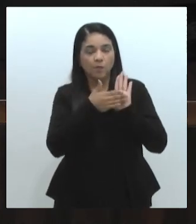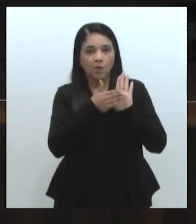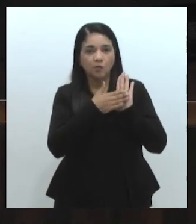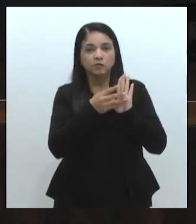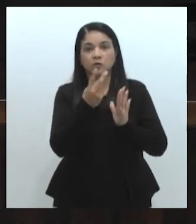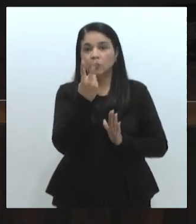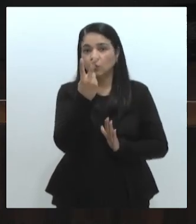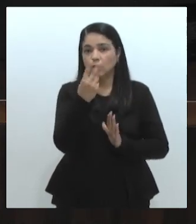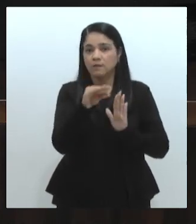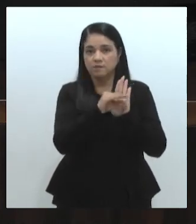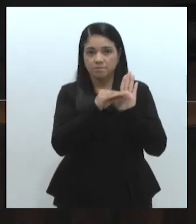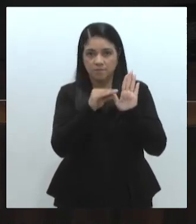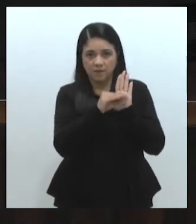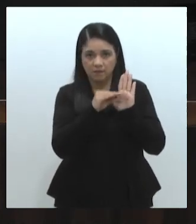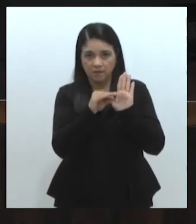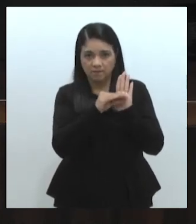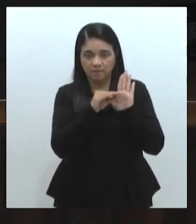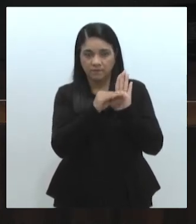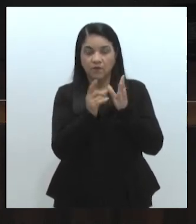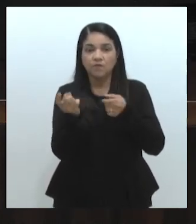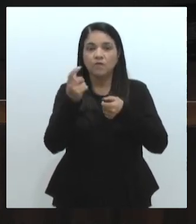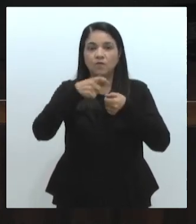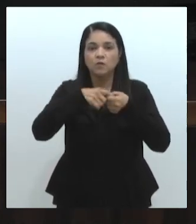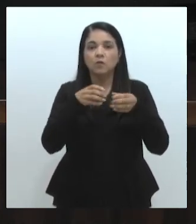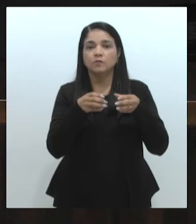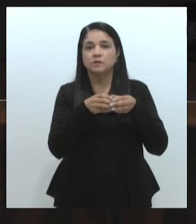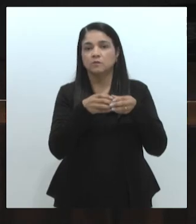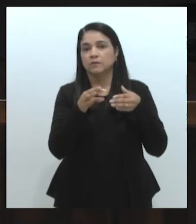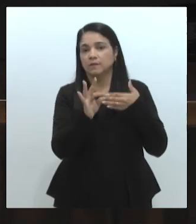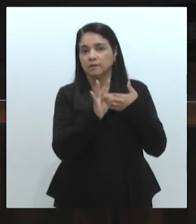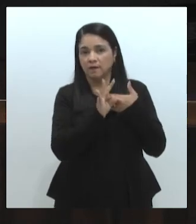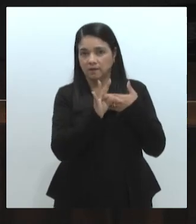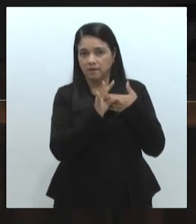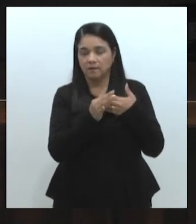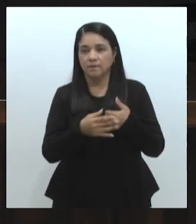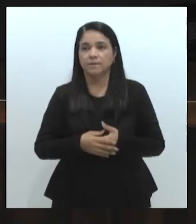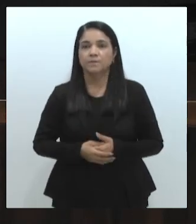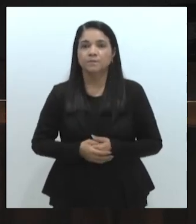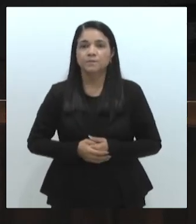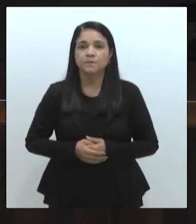recebeu 2 emendas e retorna às comissões técnicas.